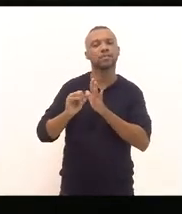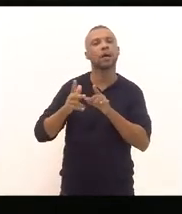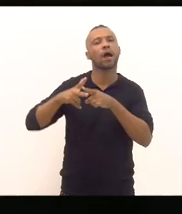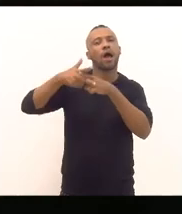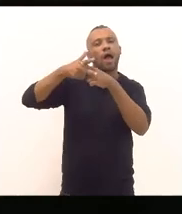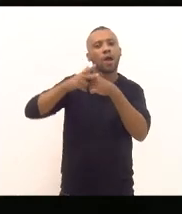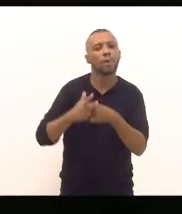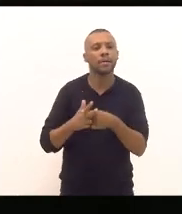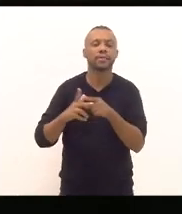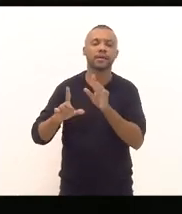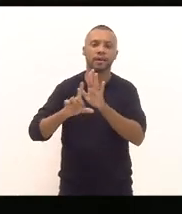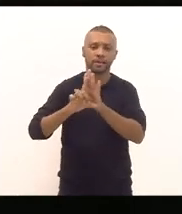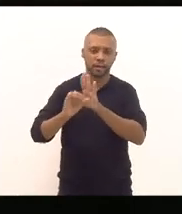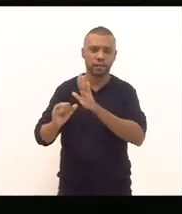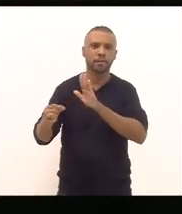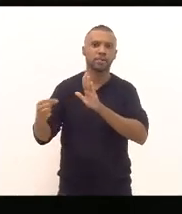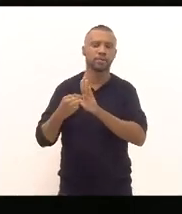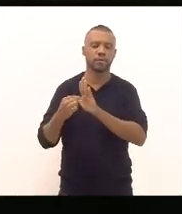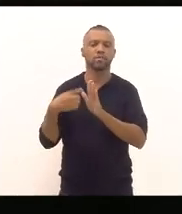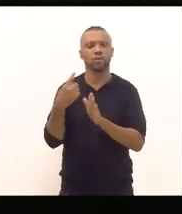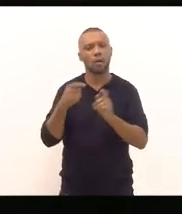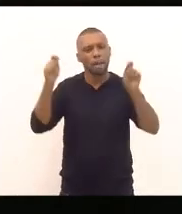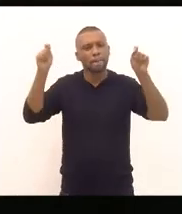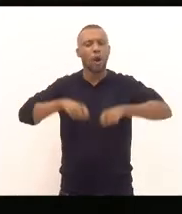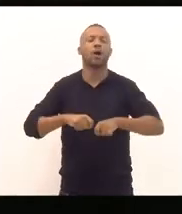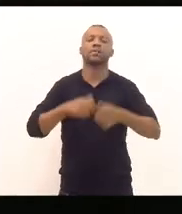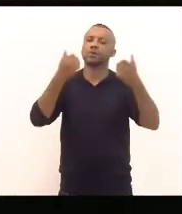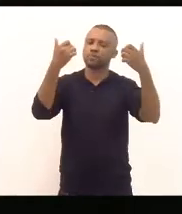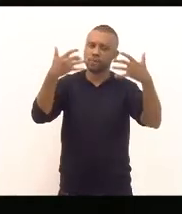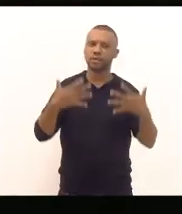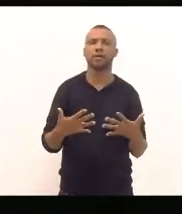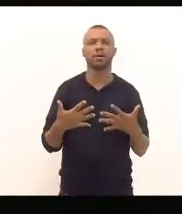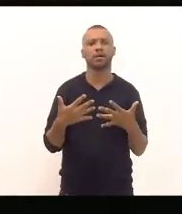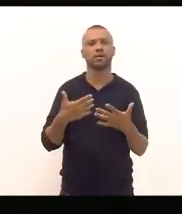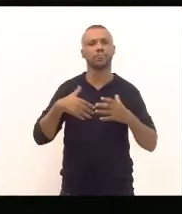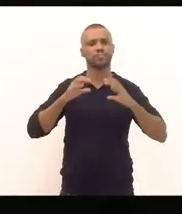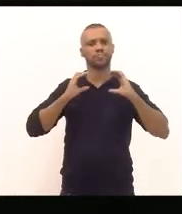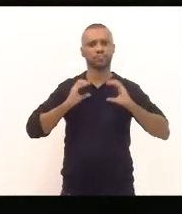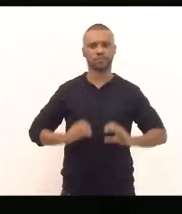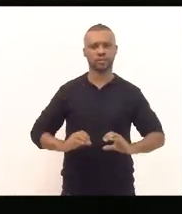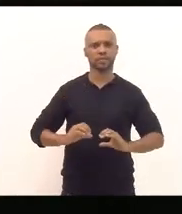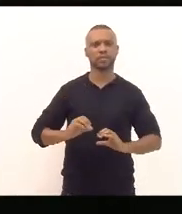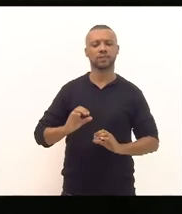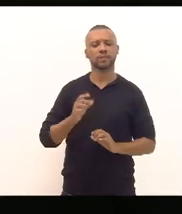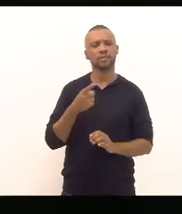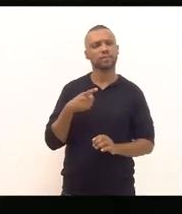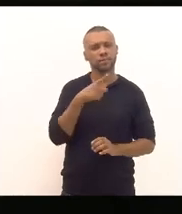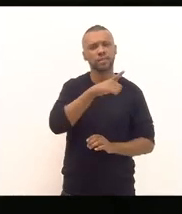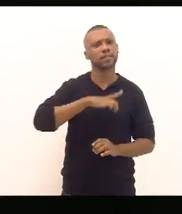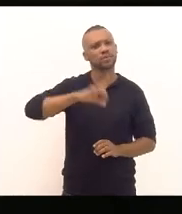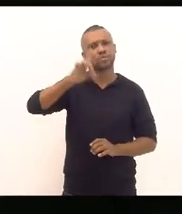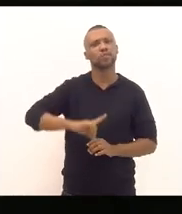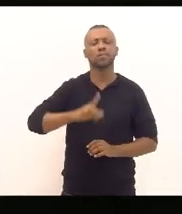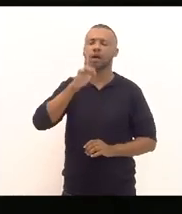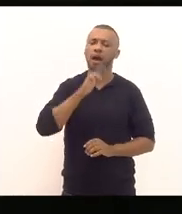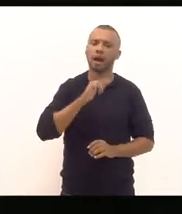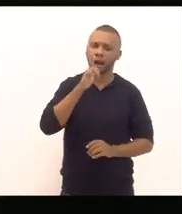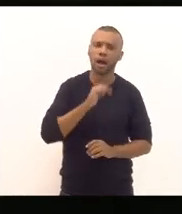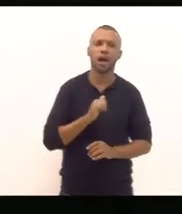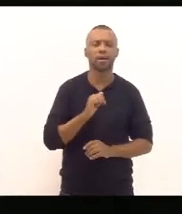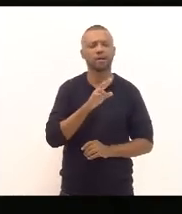regulamentar essa lei para que a gente possa dizer ao cidadão das periferias que ele tem direito a água